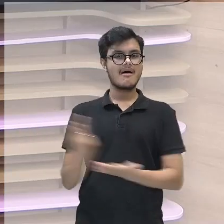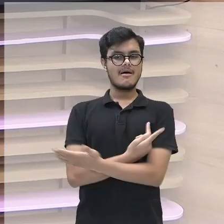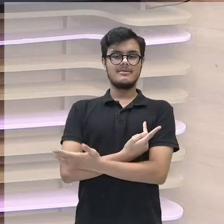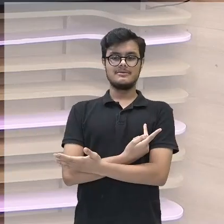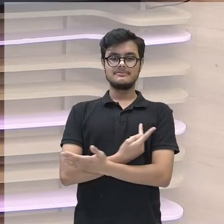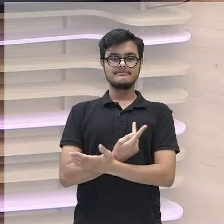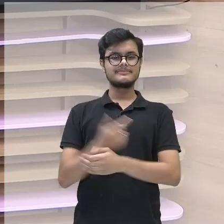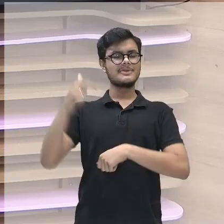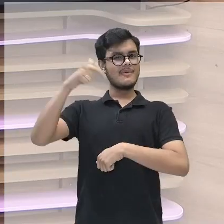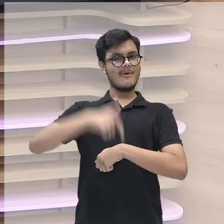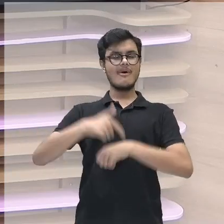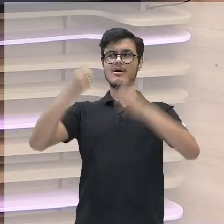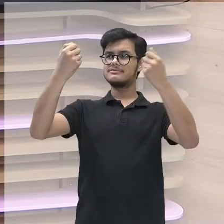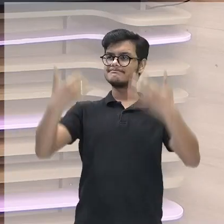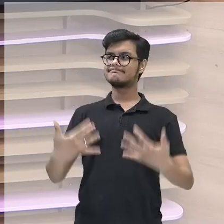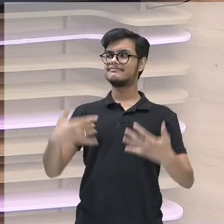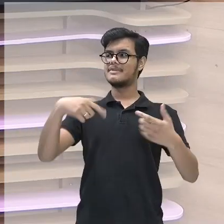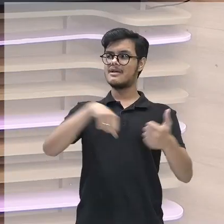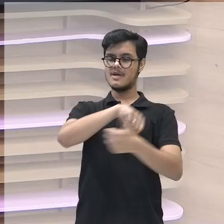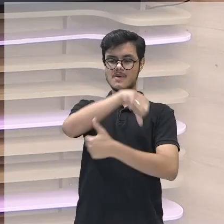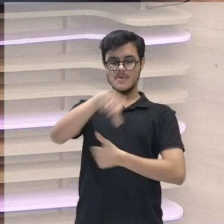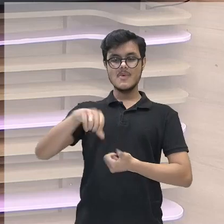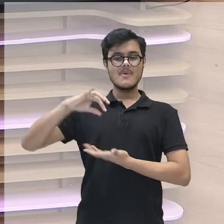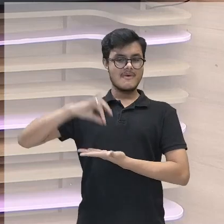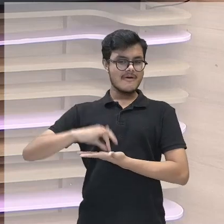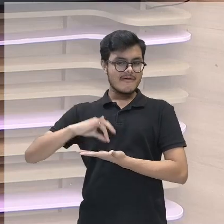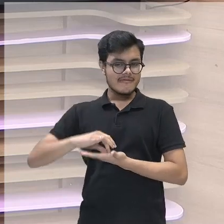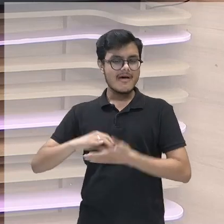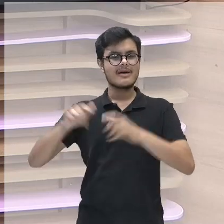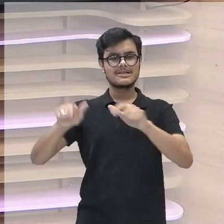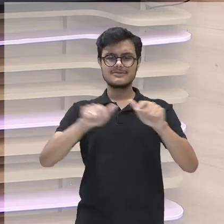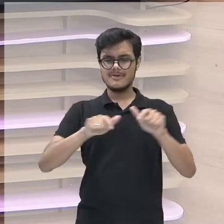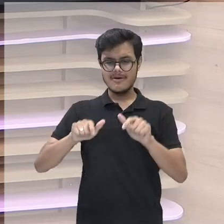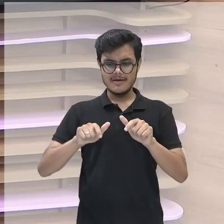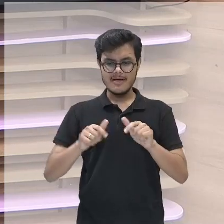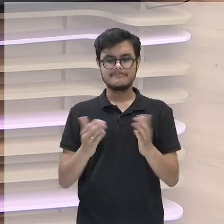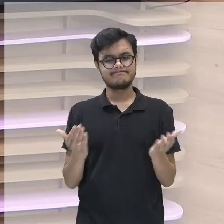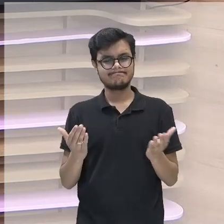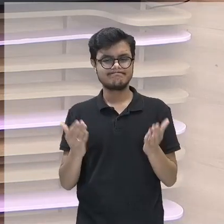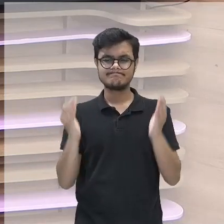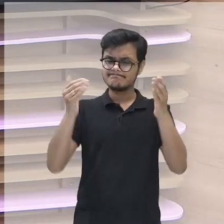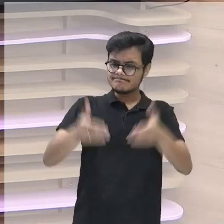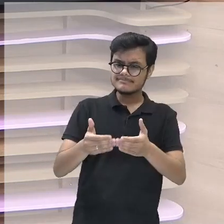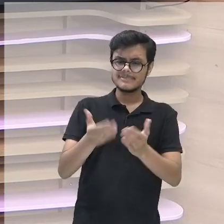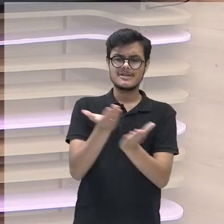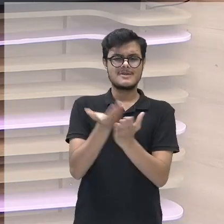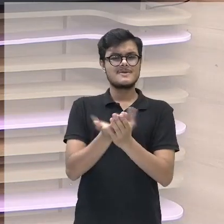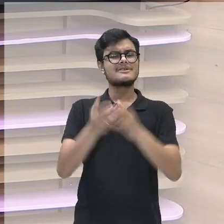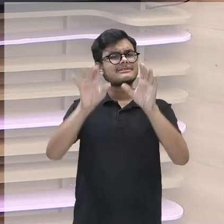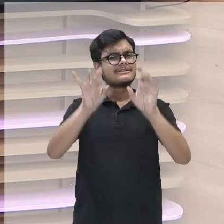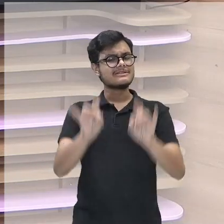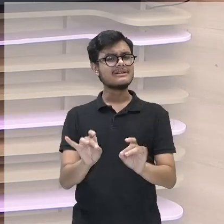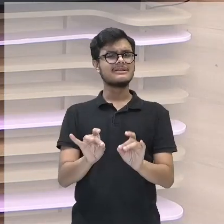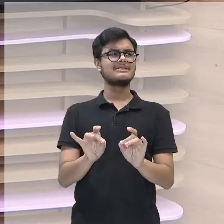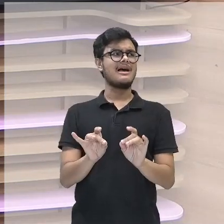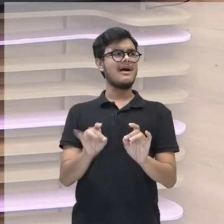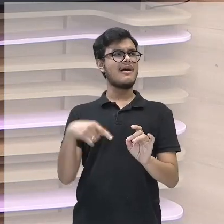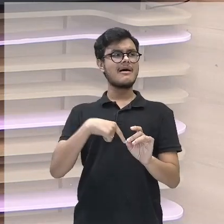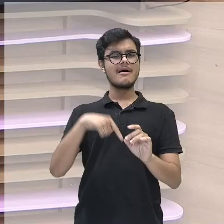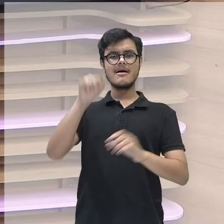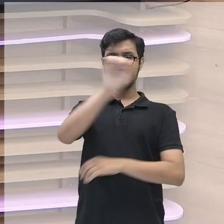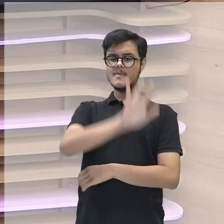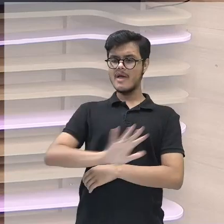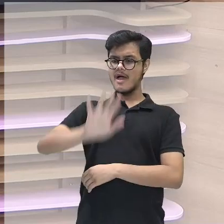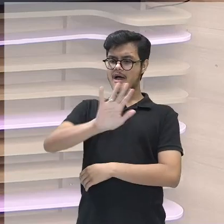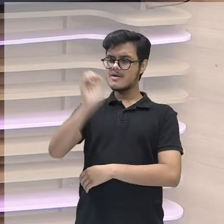aqui horas falando sobre essas regionalizações, né? Observando cada detalhe de cada um dos mapas, o